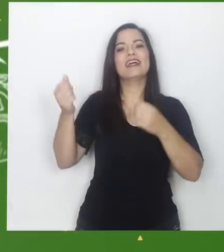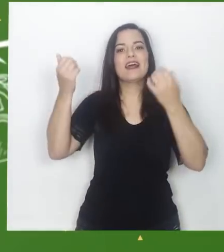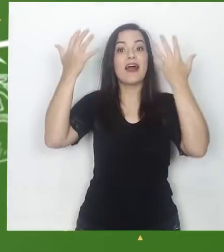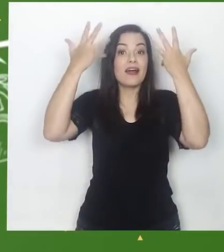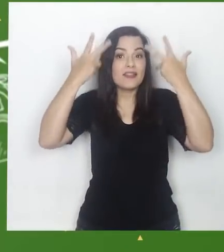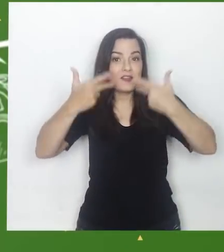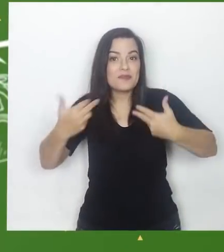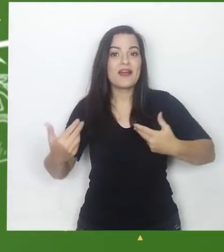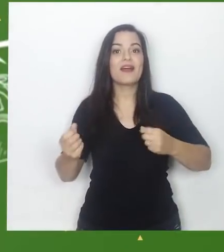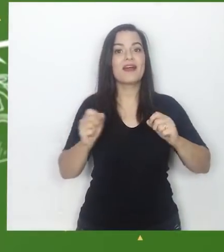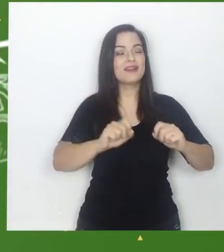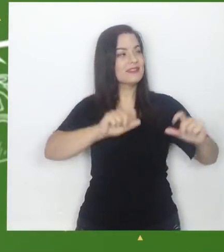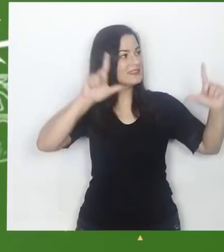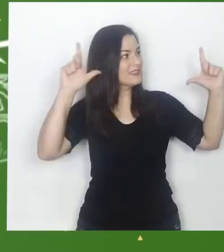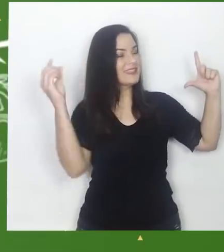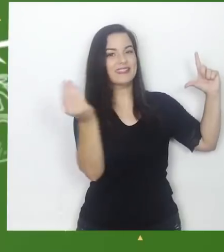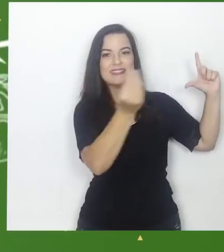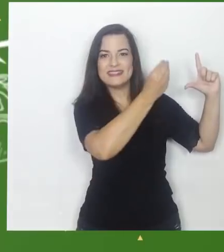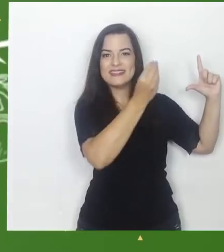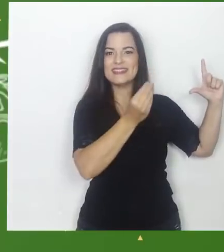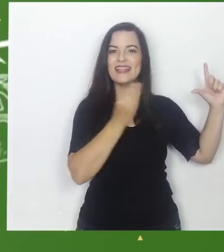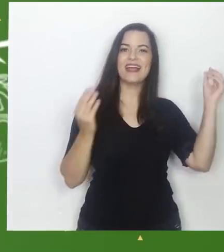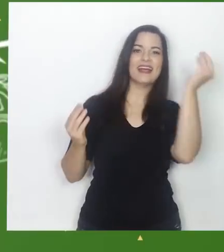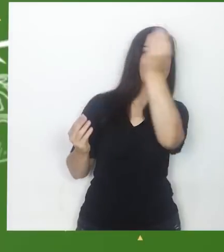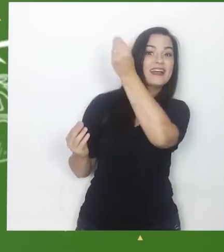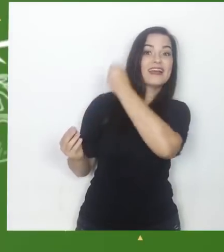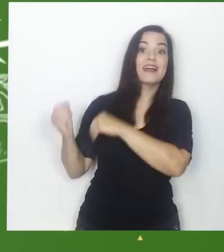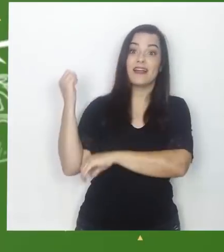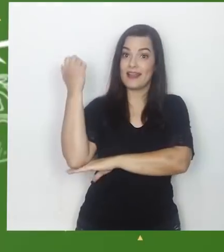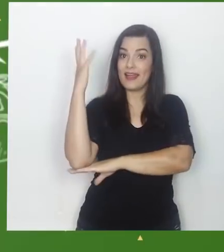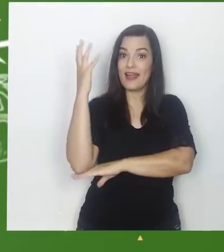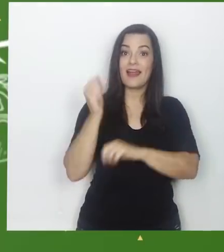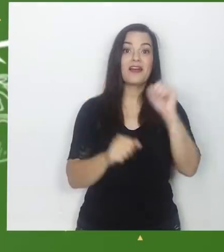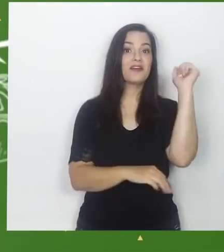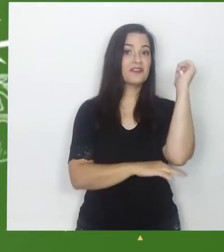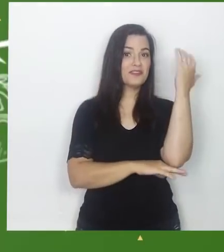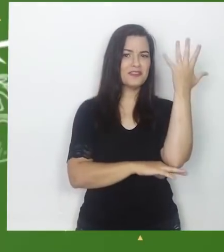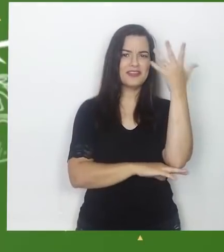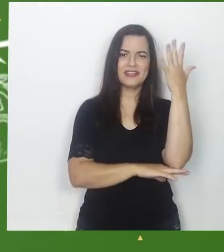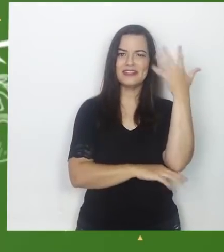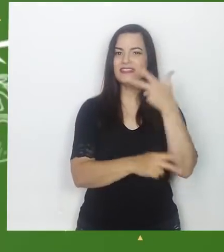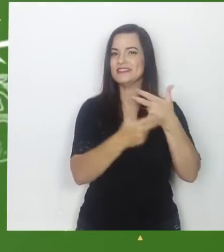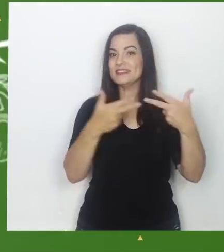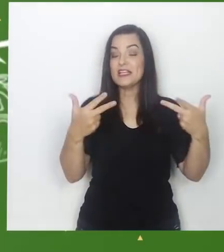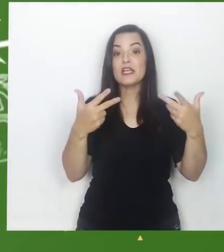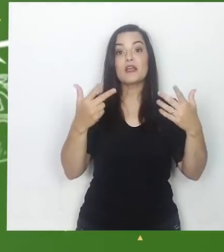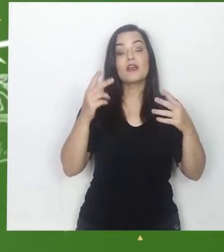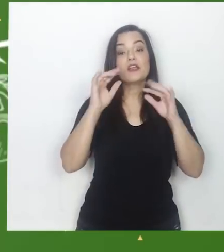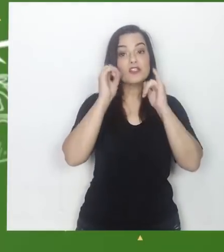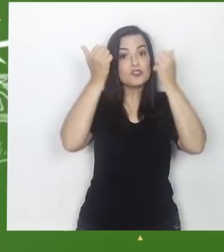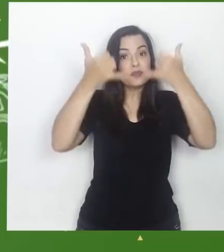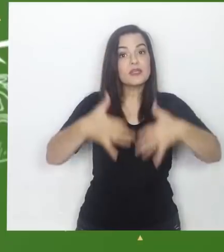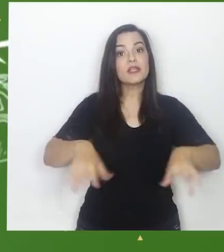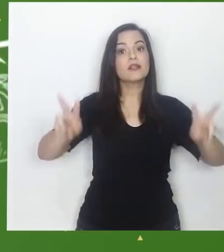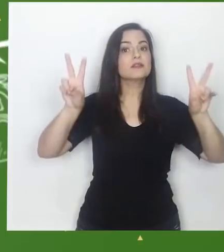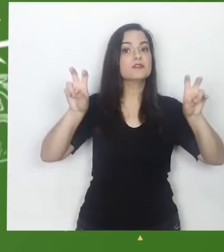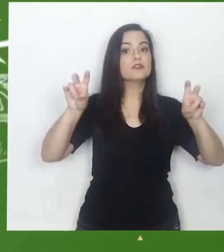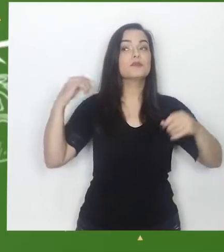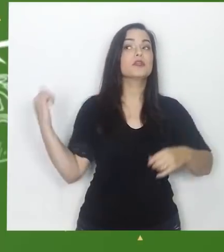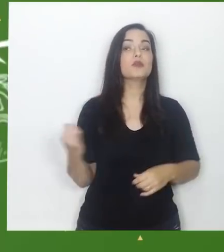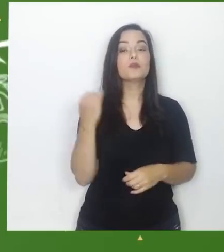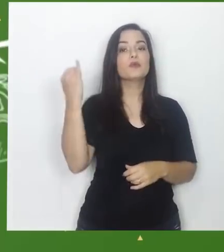árvorezinhas aí no fundo, para que nós pudéssemos falar da importância de olharmos para tudo que está à nossa volta